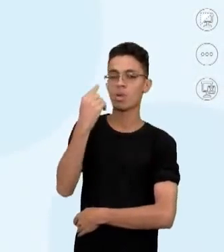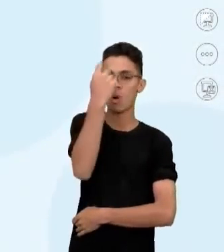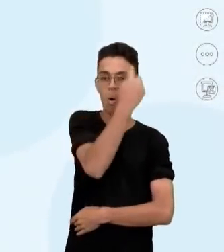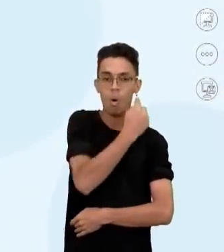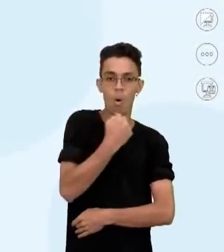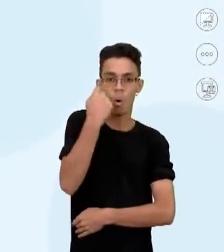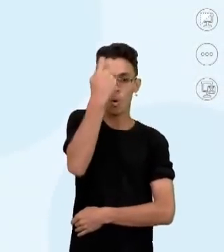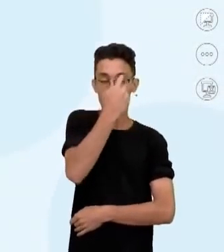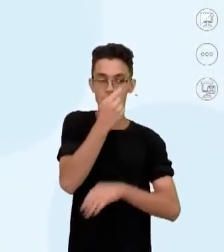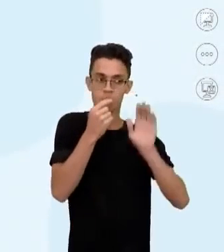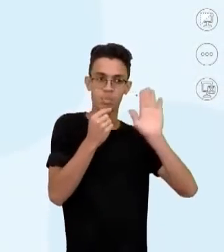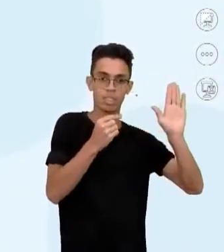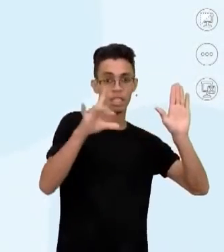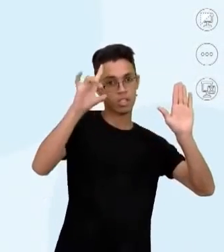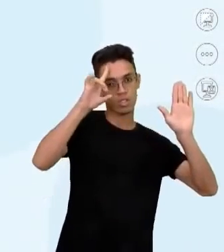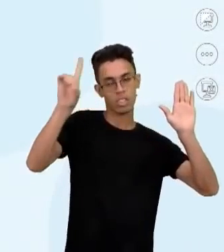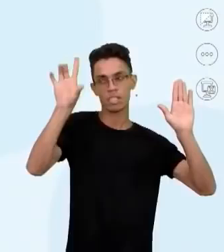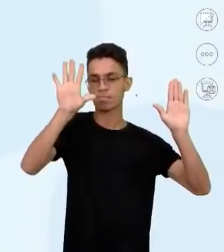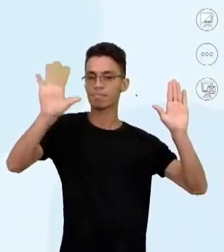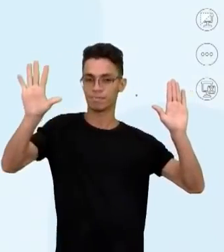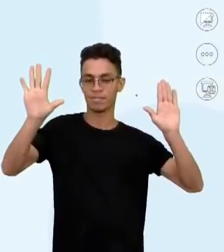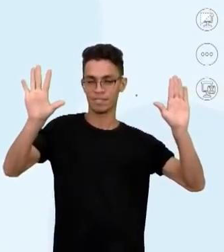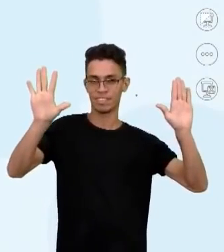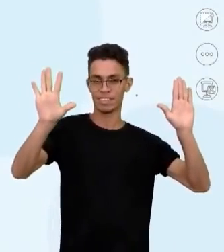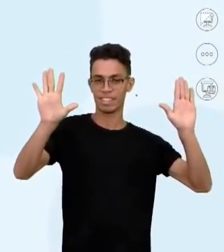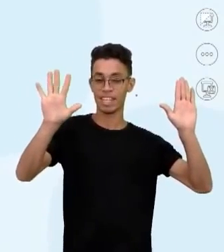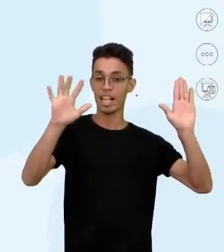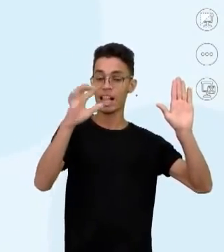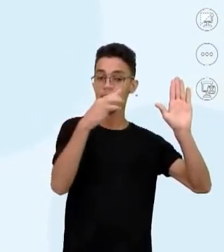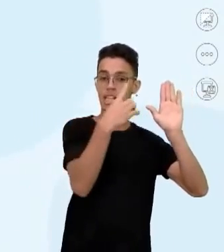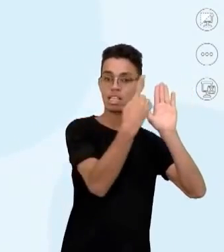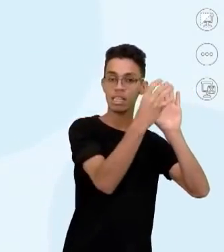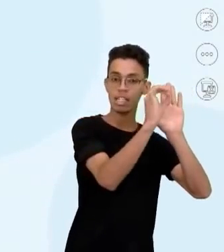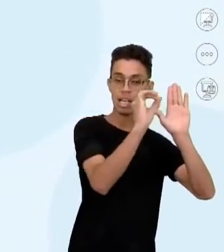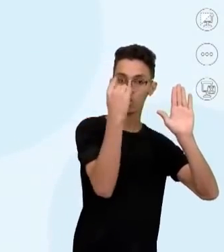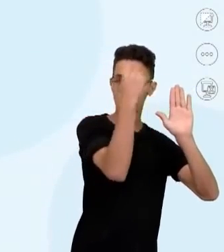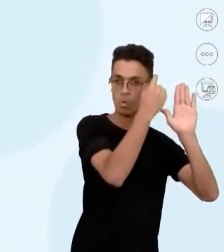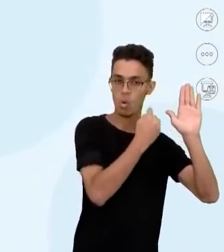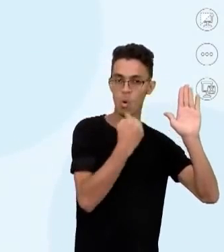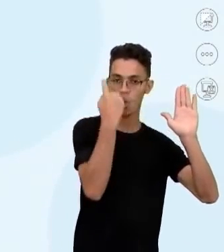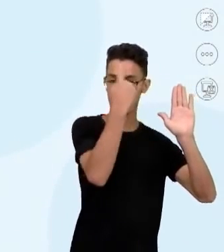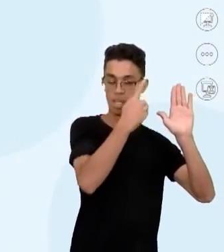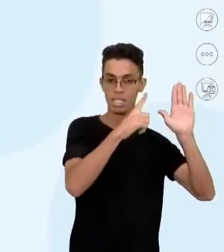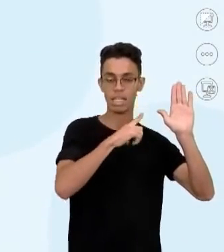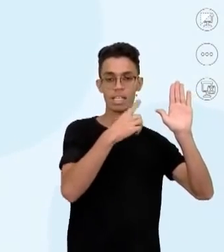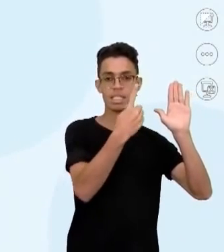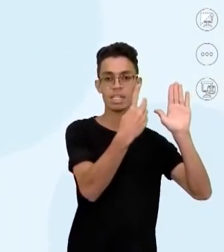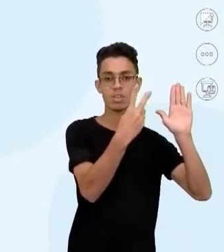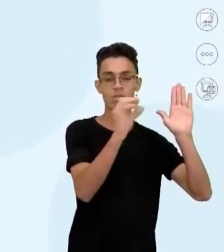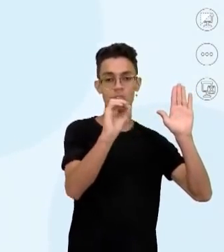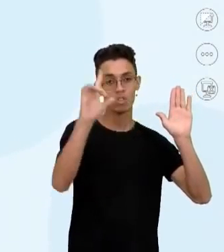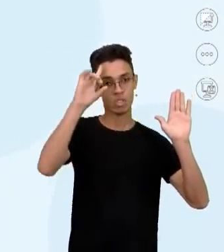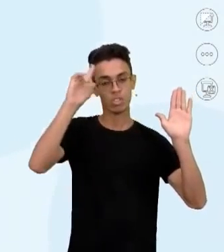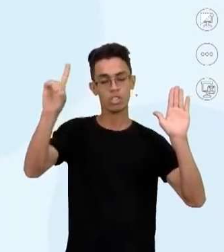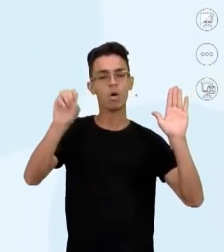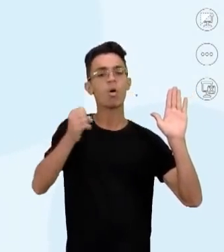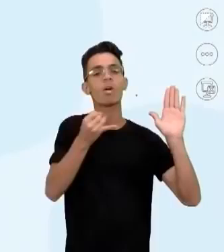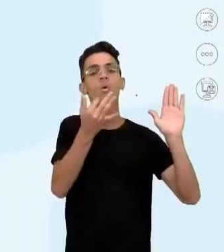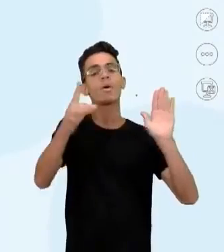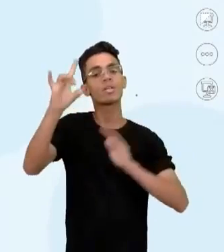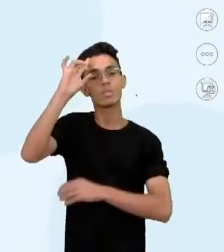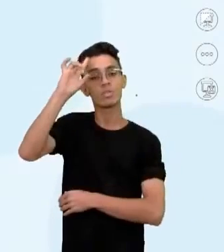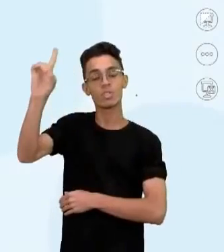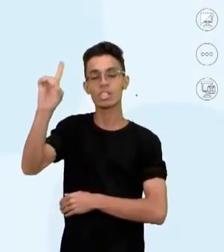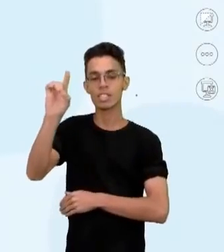e dias. Então, o problema diz, ó, trabalhando 10 horas, gasta-se 120 dias. Quantos dias?